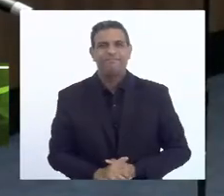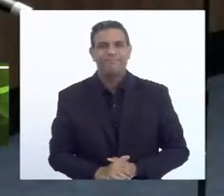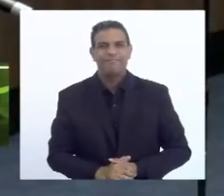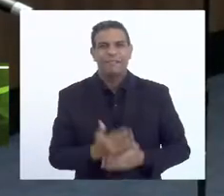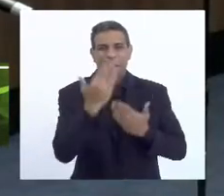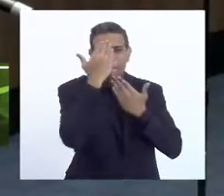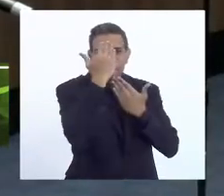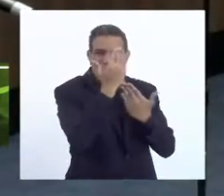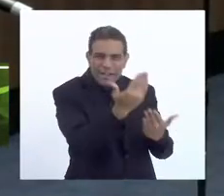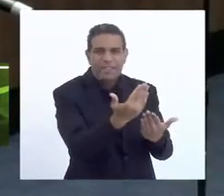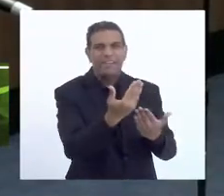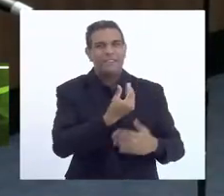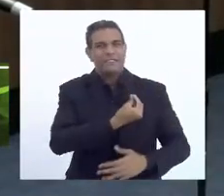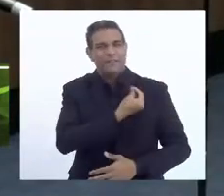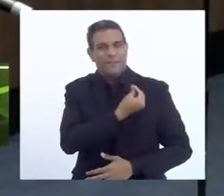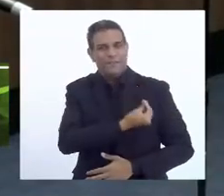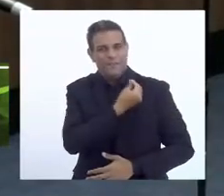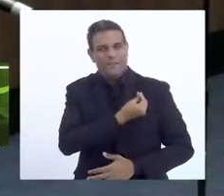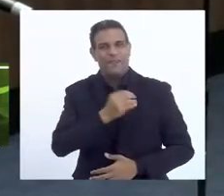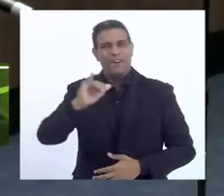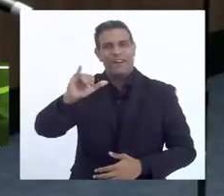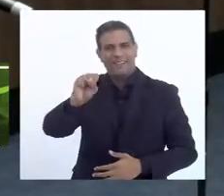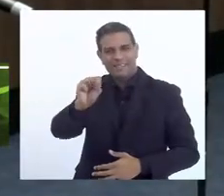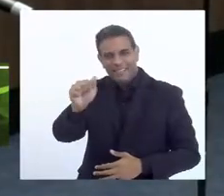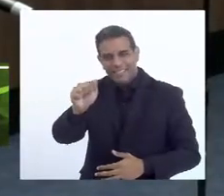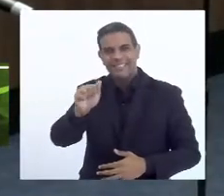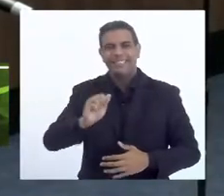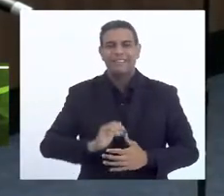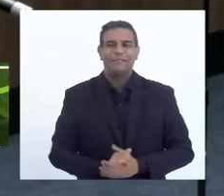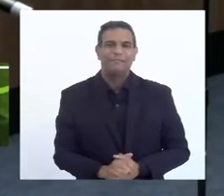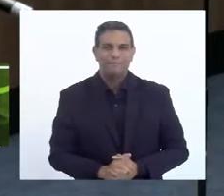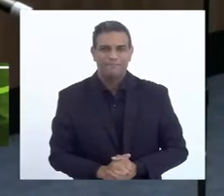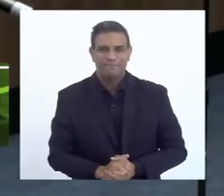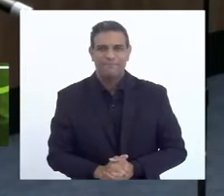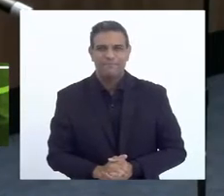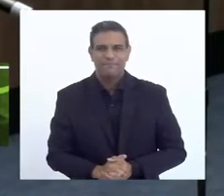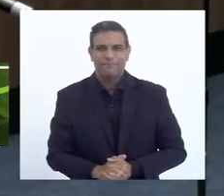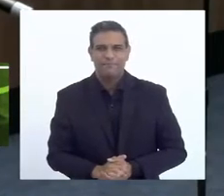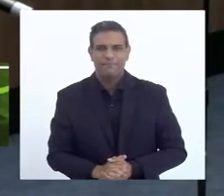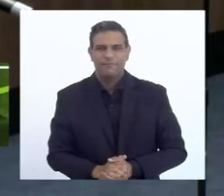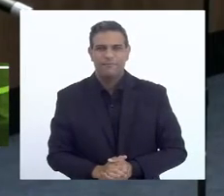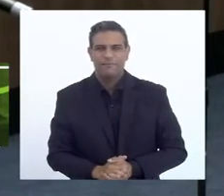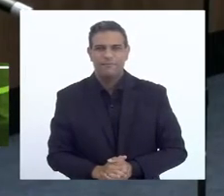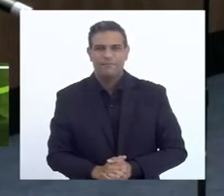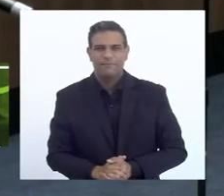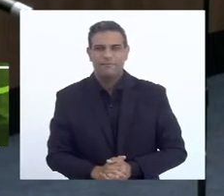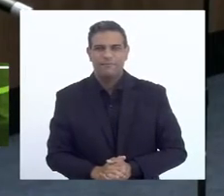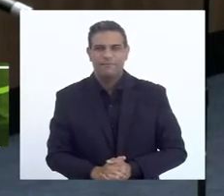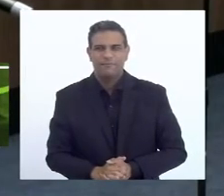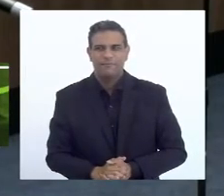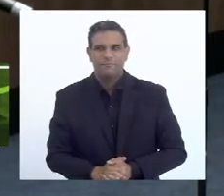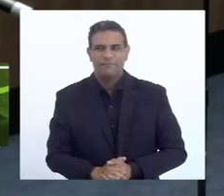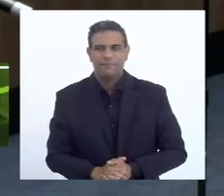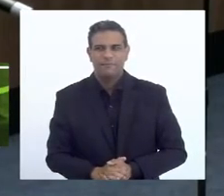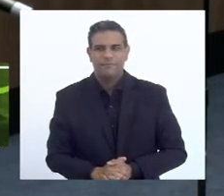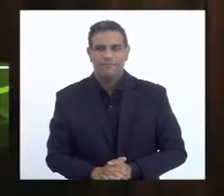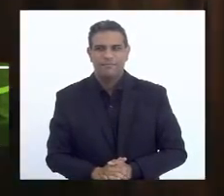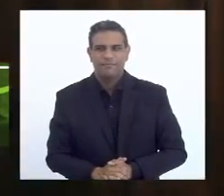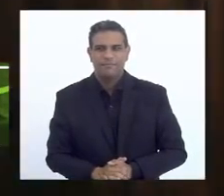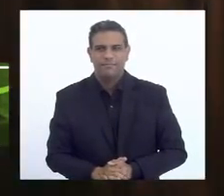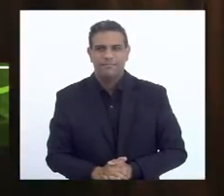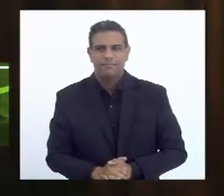Muito obrigado pela presença, Isa. Obrigada, a honra é minha. Uma honra muito grande, obrigado, Sérgio. Obrigada.